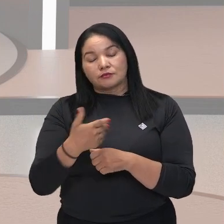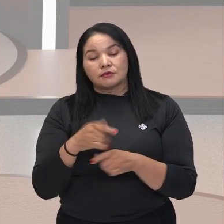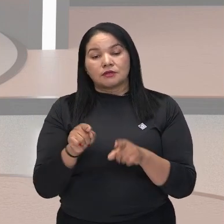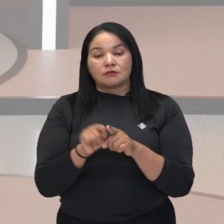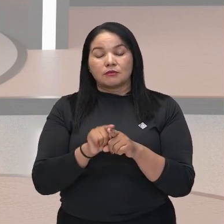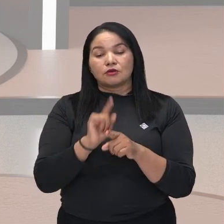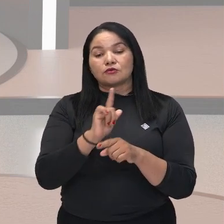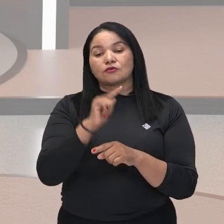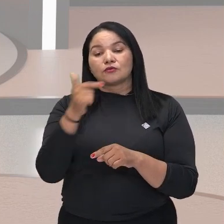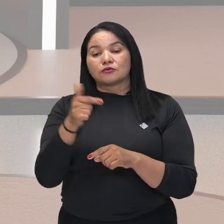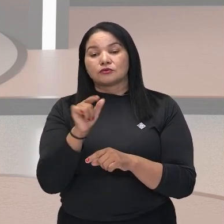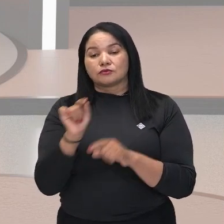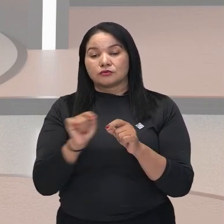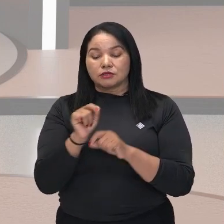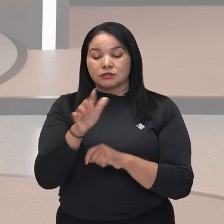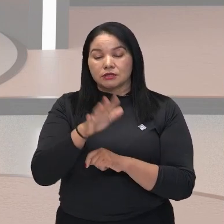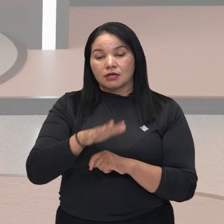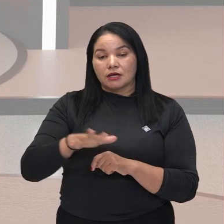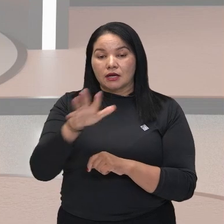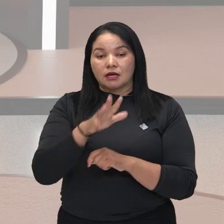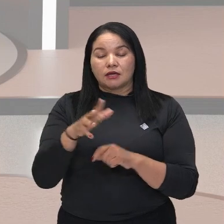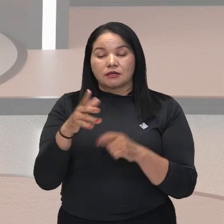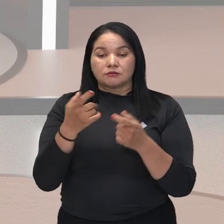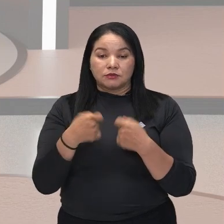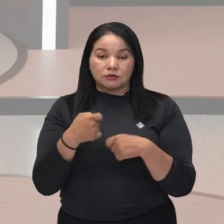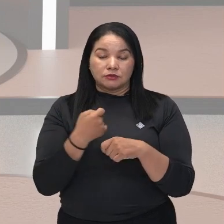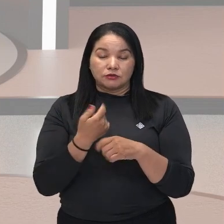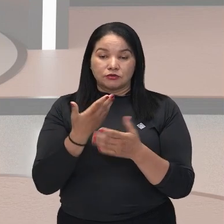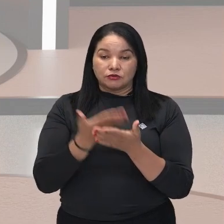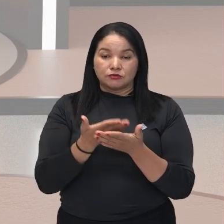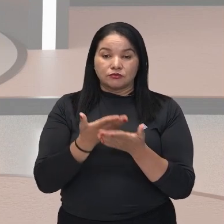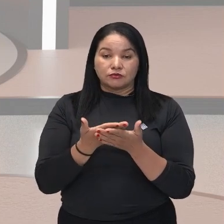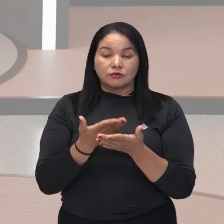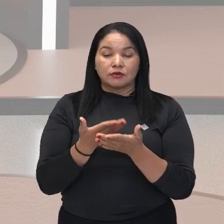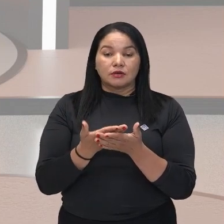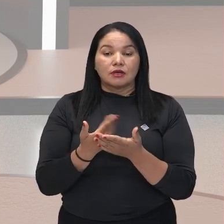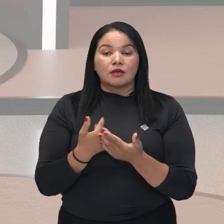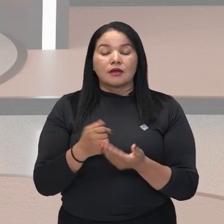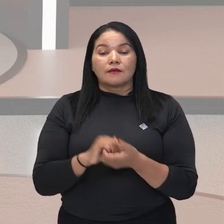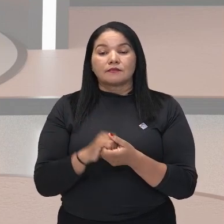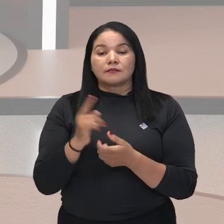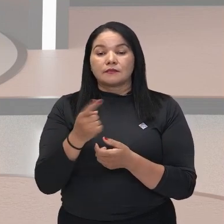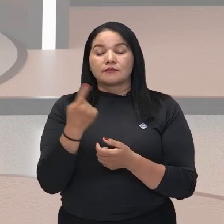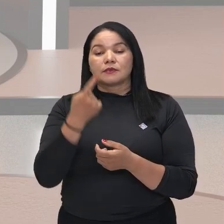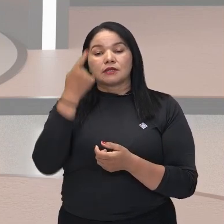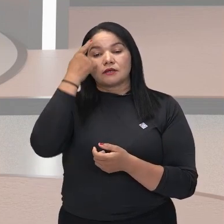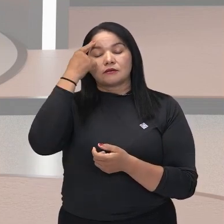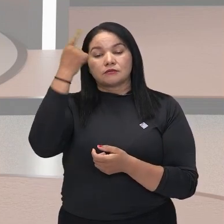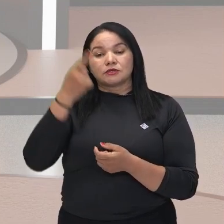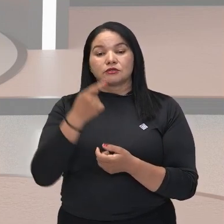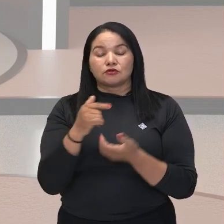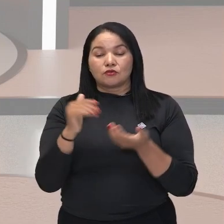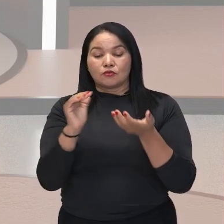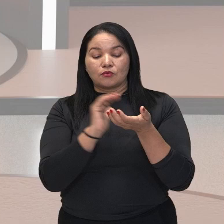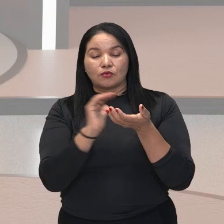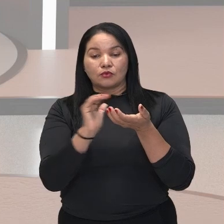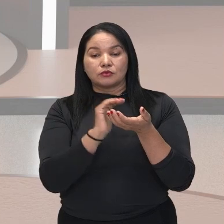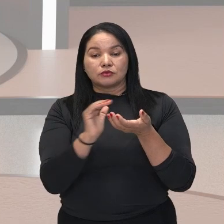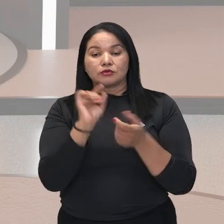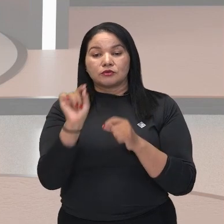outra área, né, que acaba ali fazendo com que a gente lembre muito do Oriente Médio, gente, vai